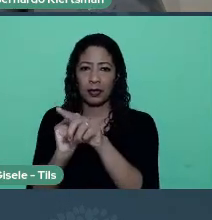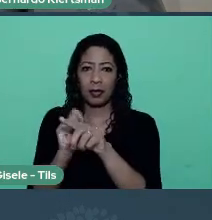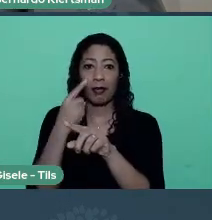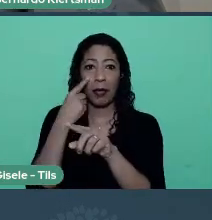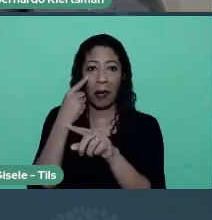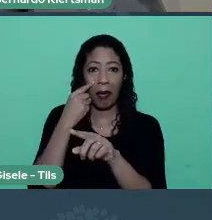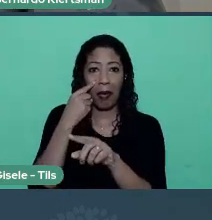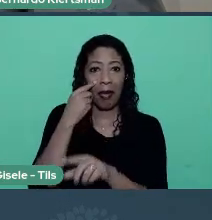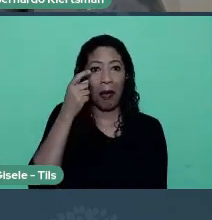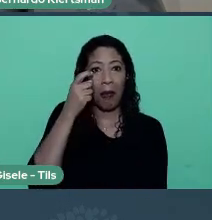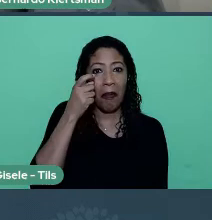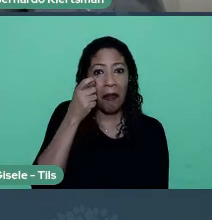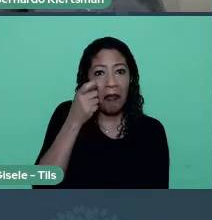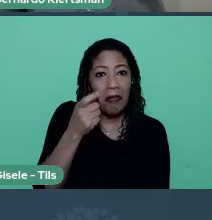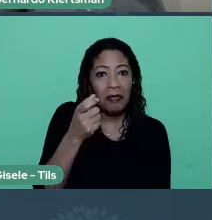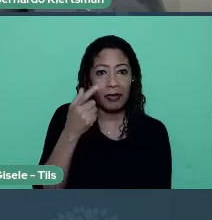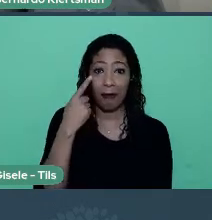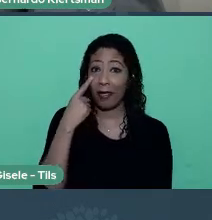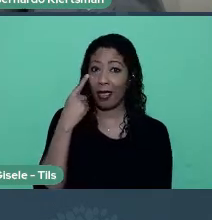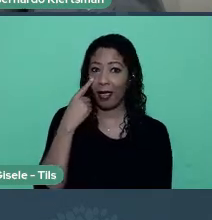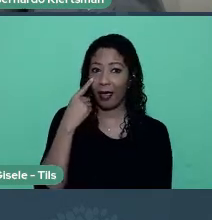isso e reflita sobre isso.